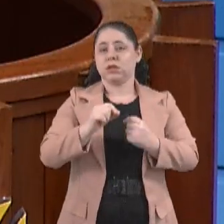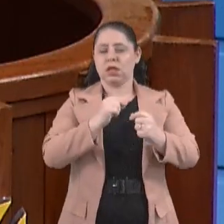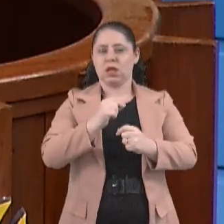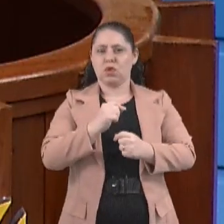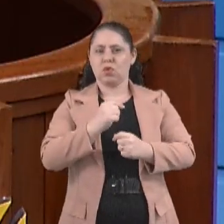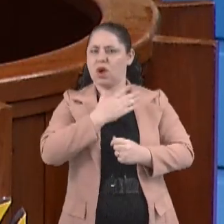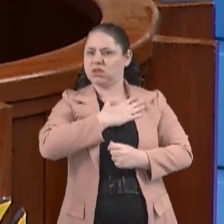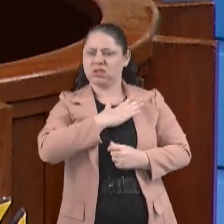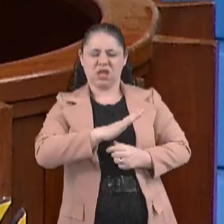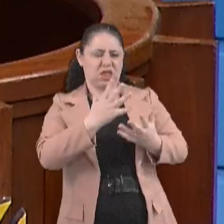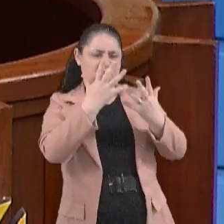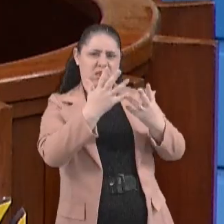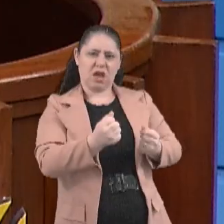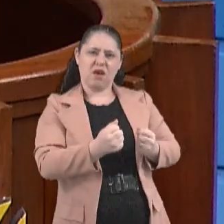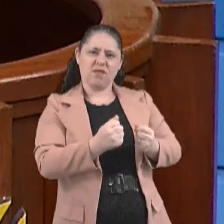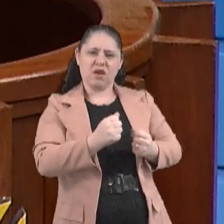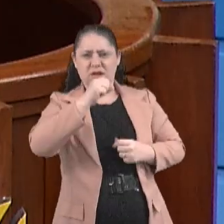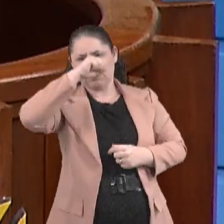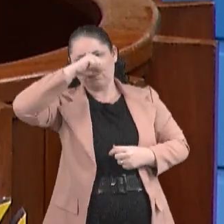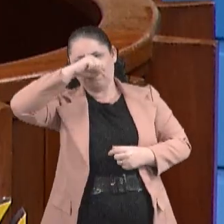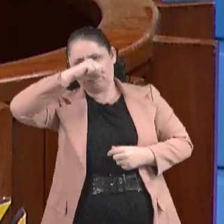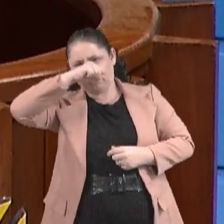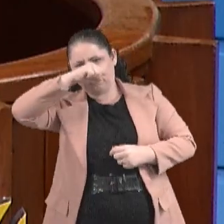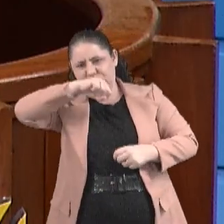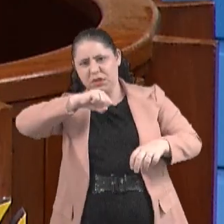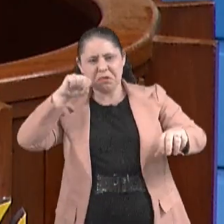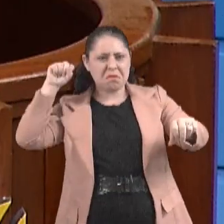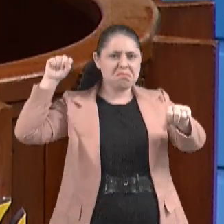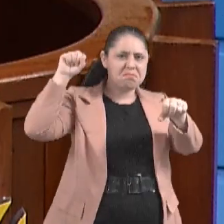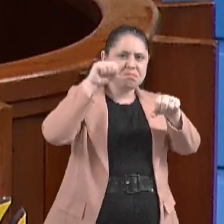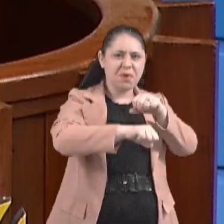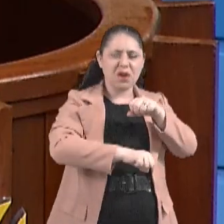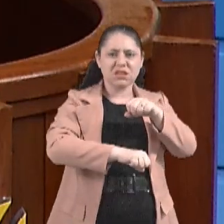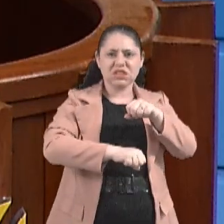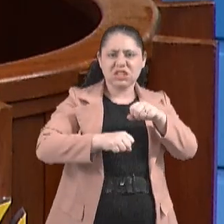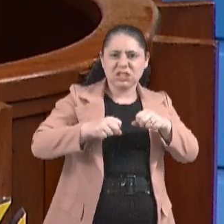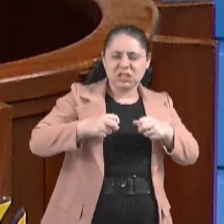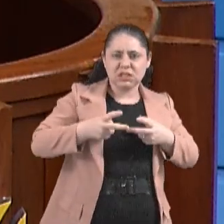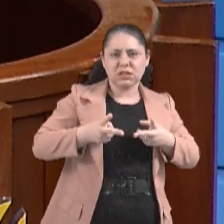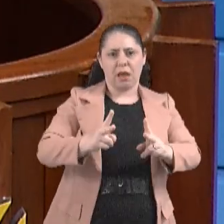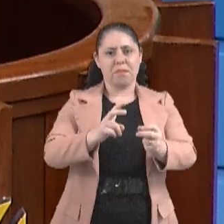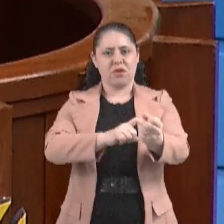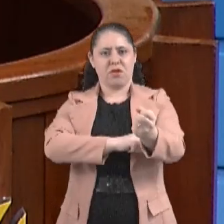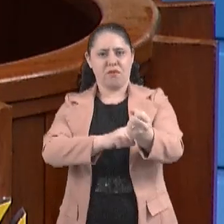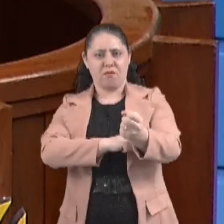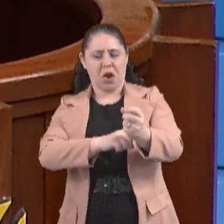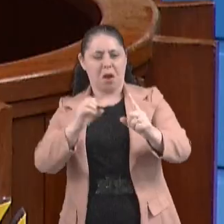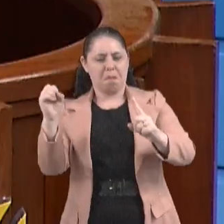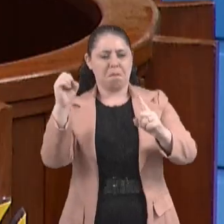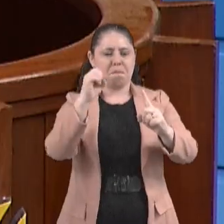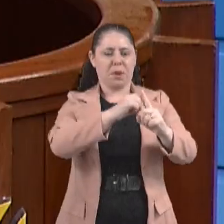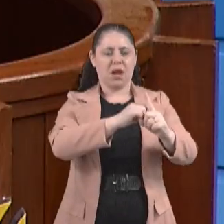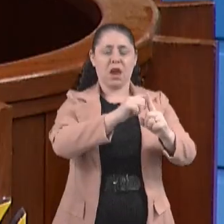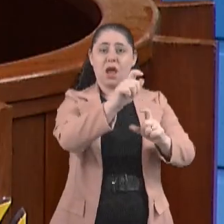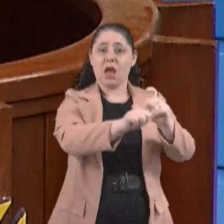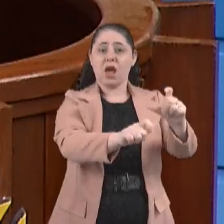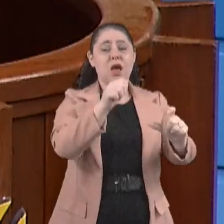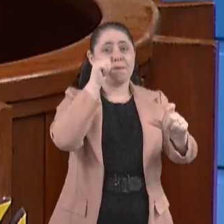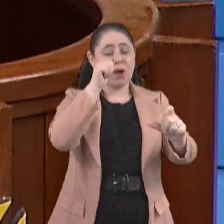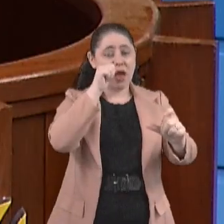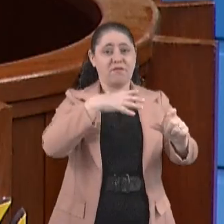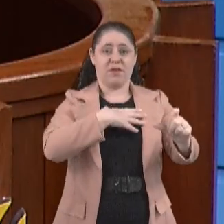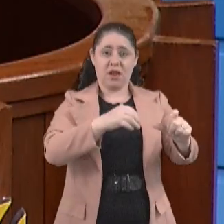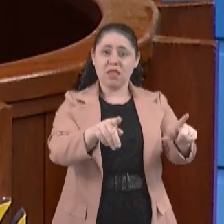Ele era intolerante, violento e exaltava-se com frequência, agredia esposa e